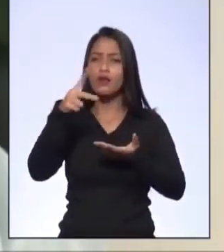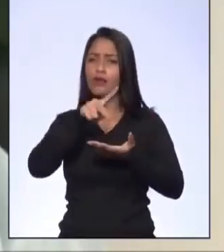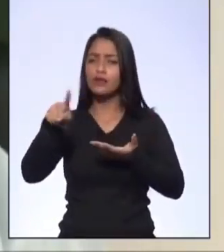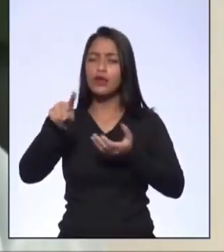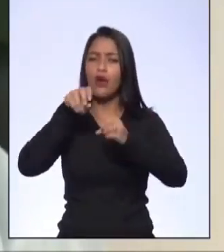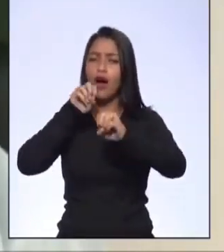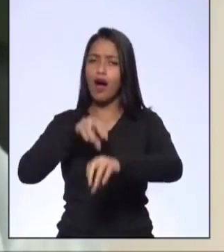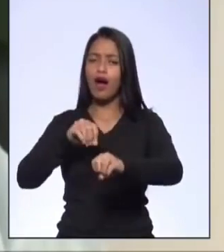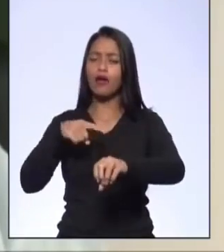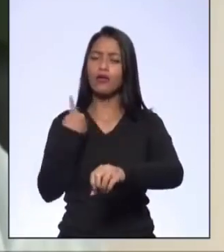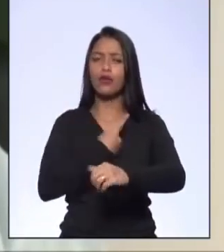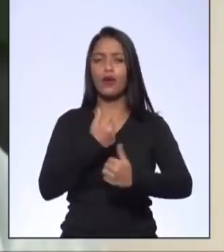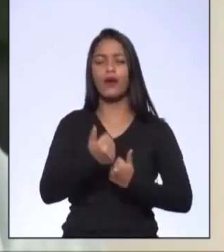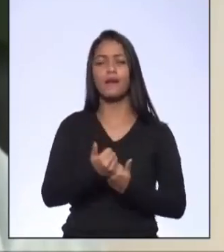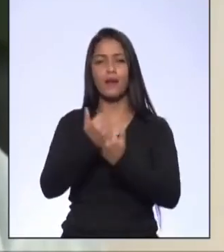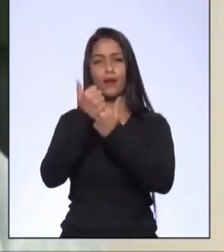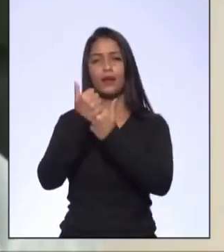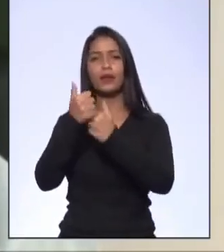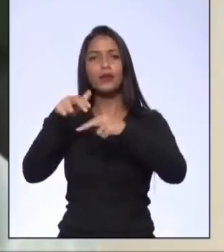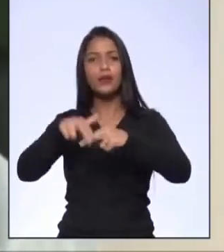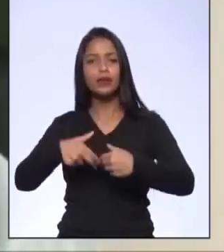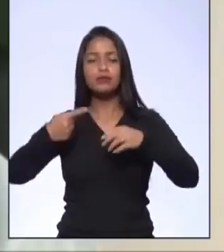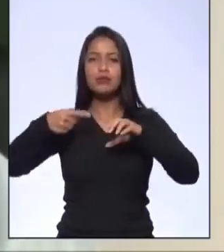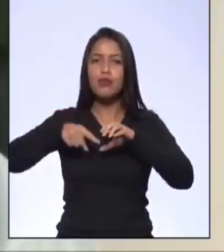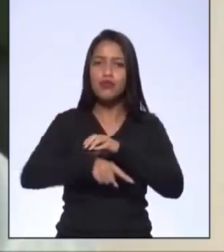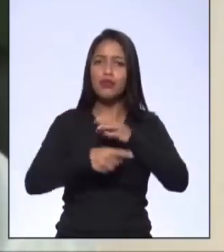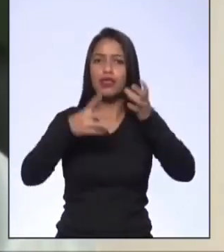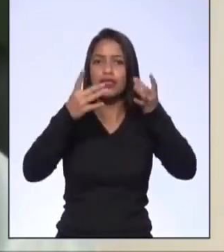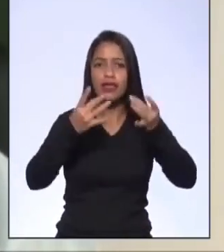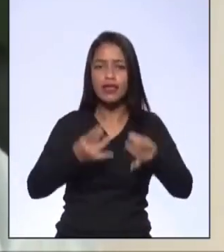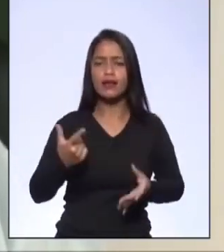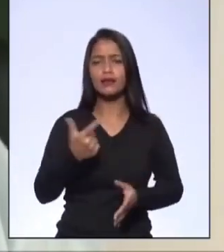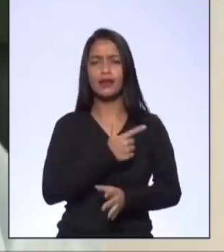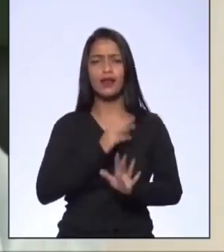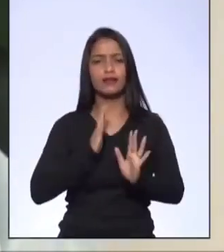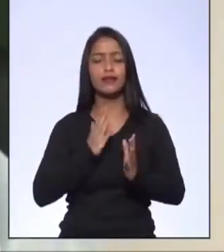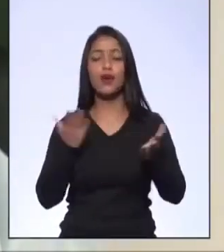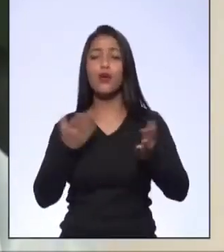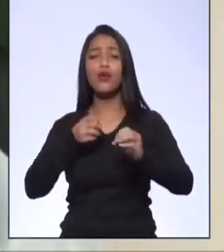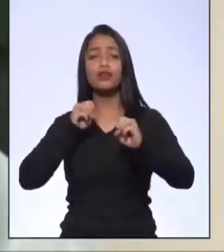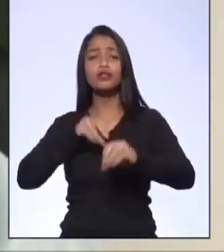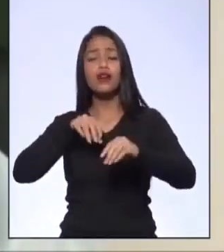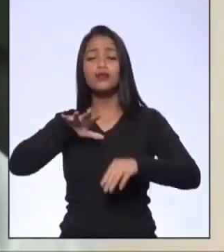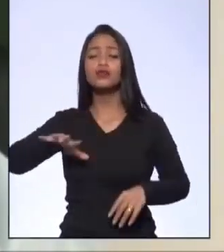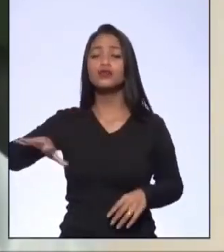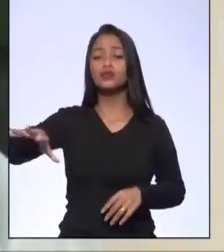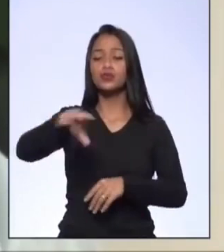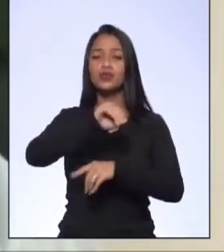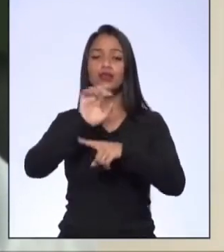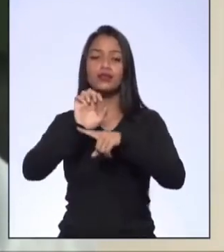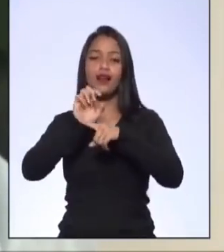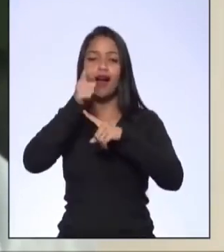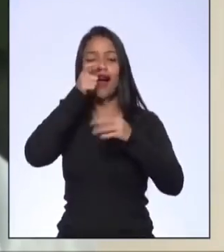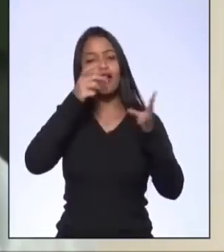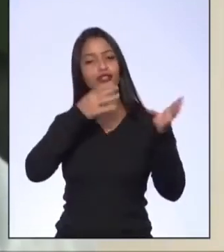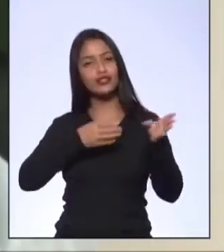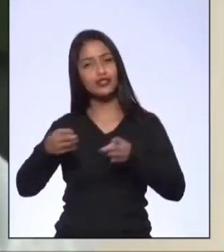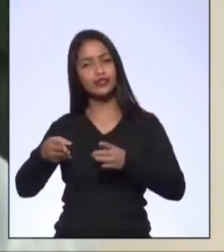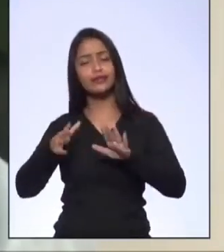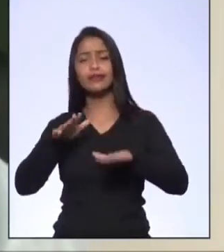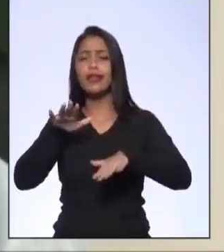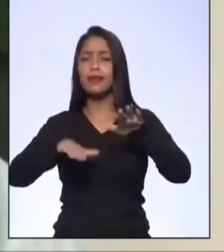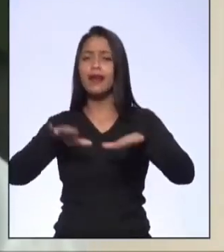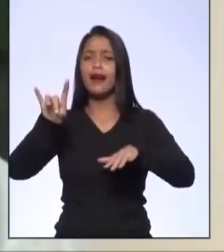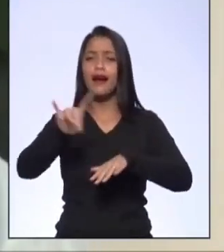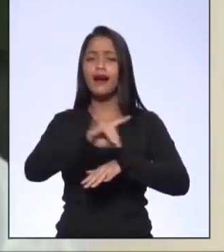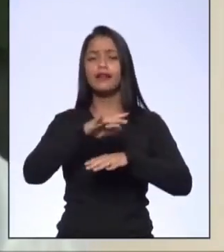forma um pouquinho mais geral, mais genérica, porque a gente está dando aula para o estado inteiro. Então, cada escola tem a sua realidade, cada professor tem a sua